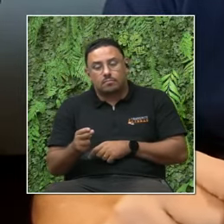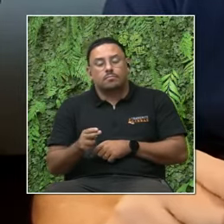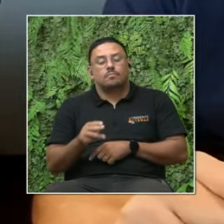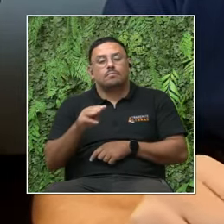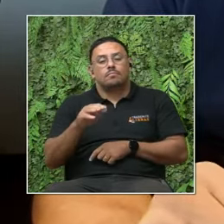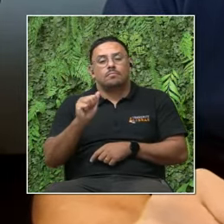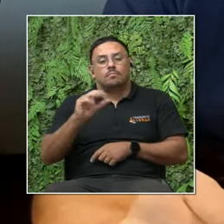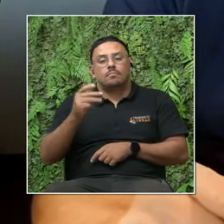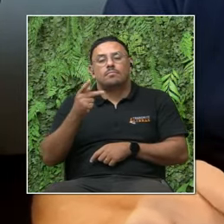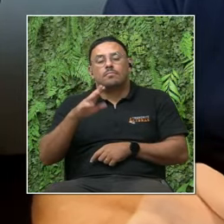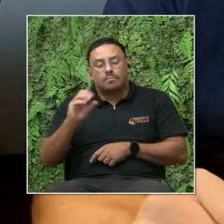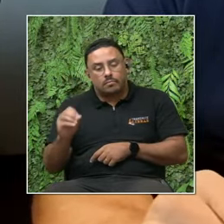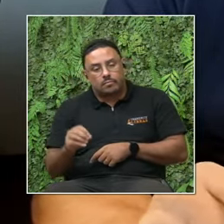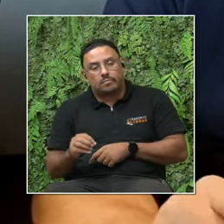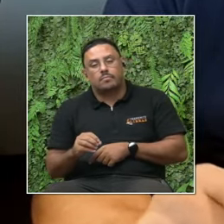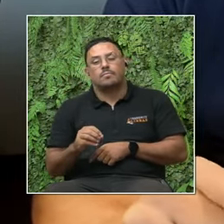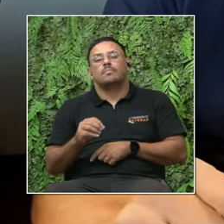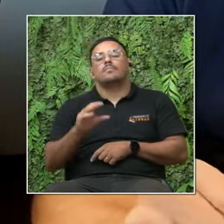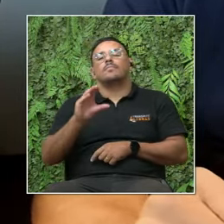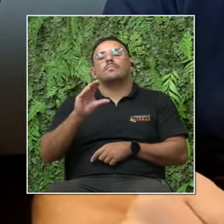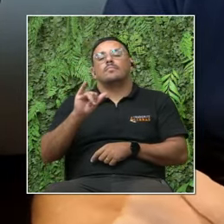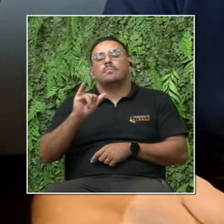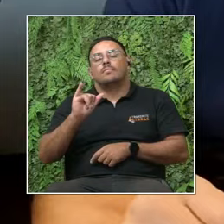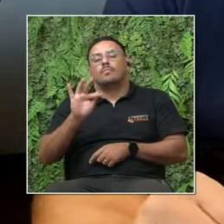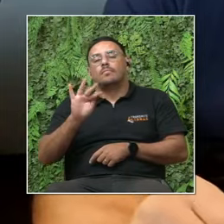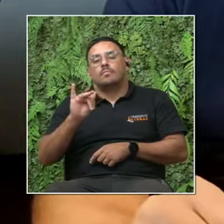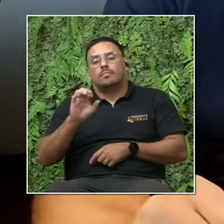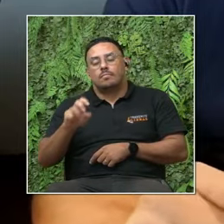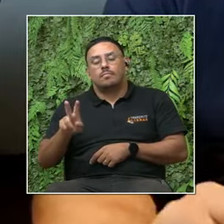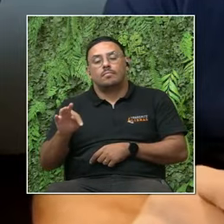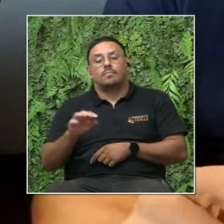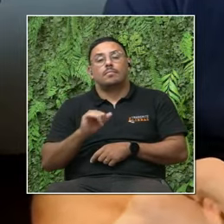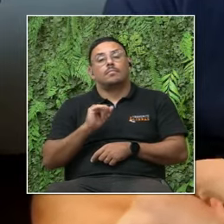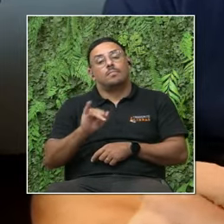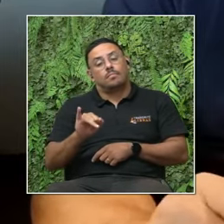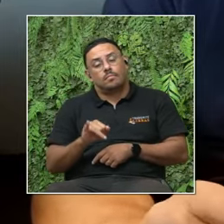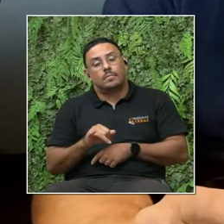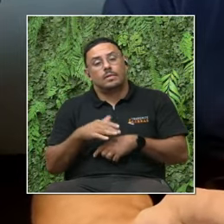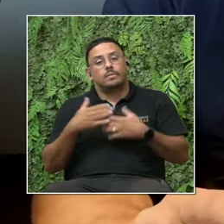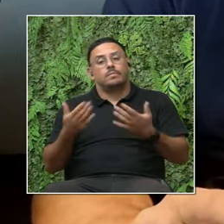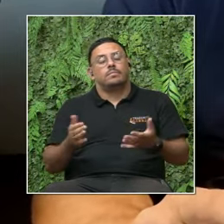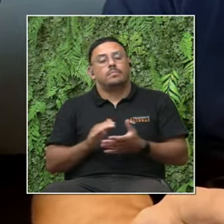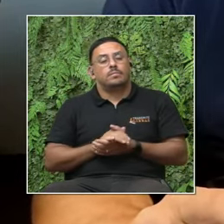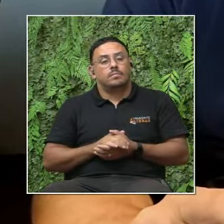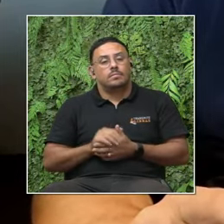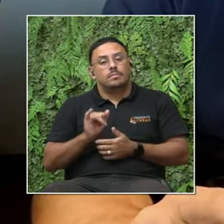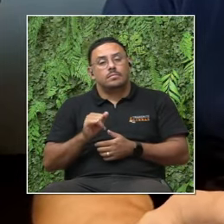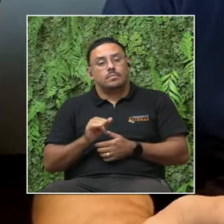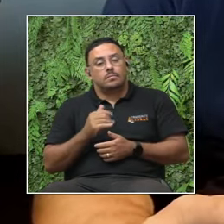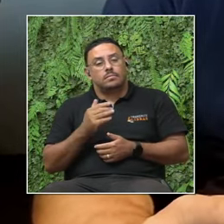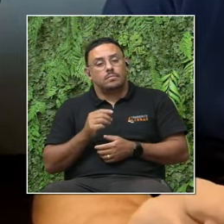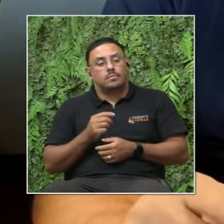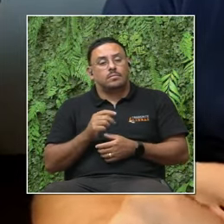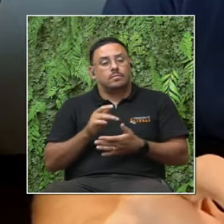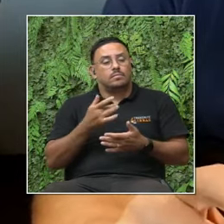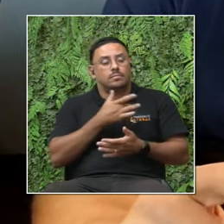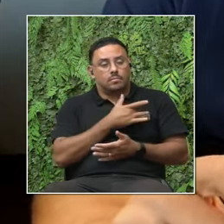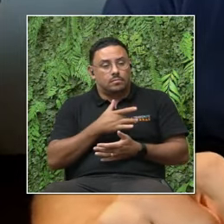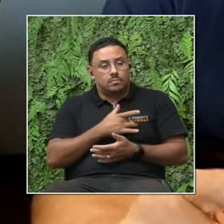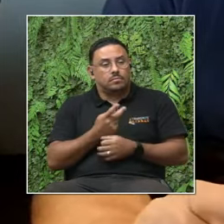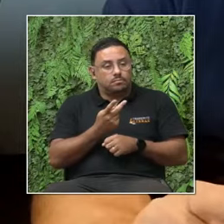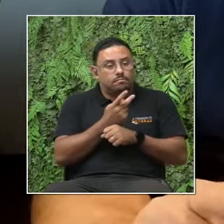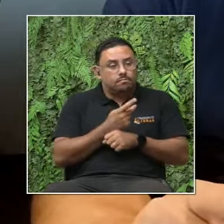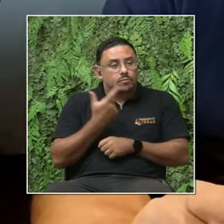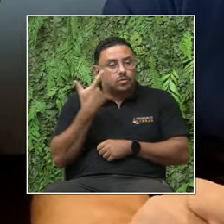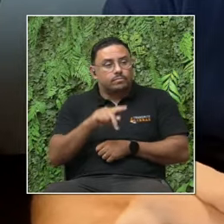Machado vai entrar o sifuentes vai entrar agora caso o Cruzeiro tenha que buscar